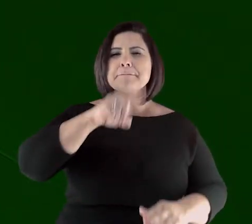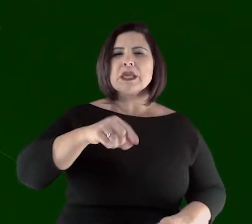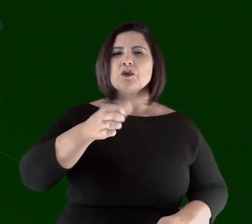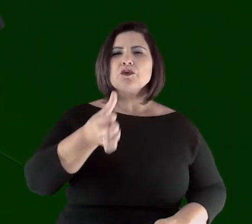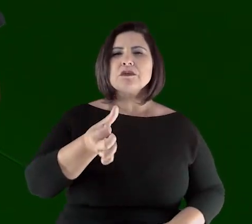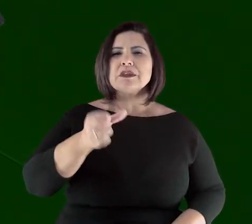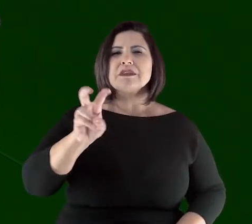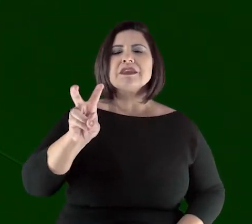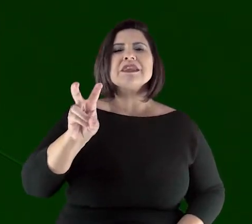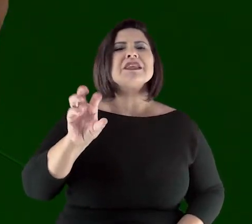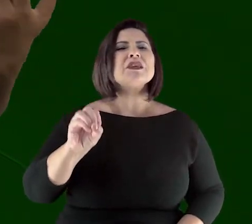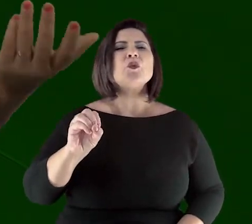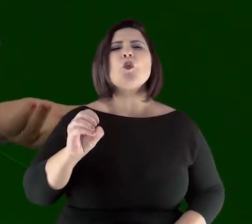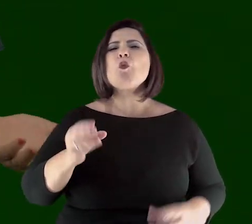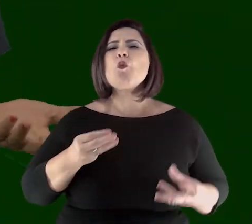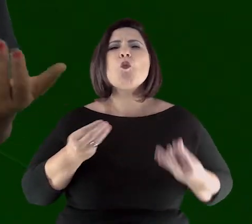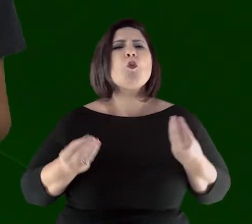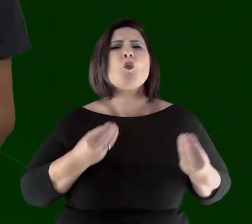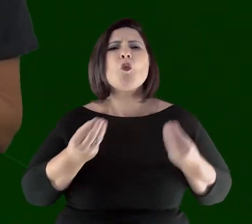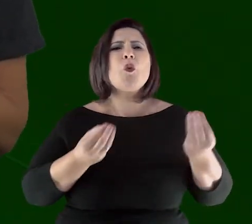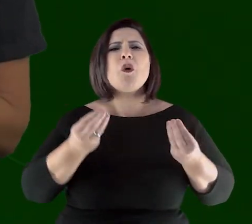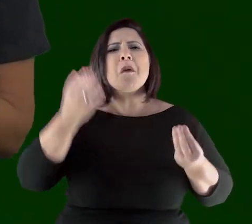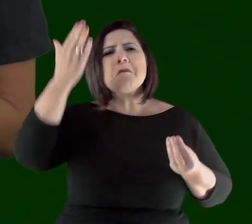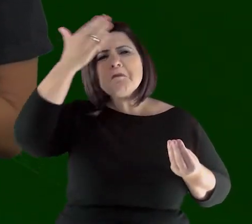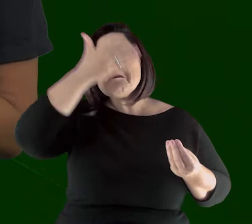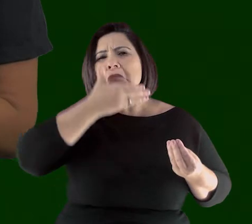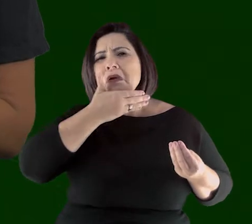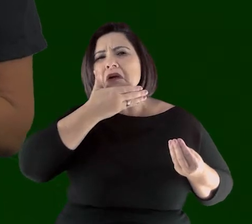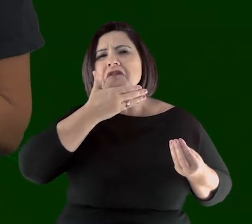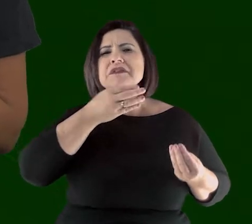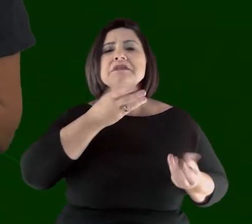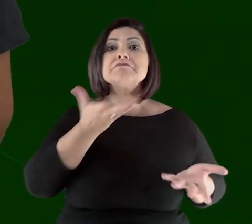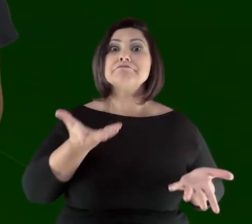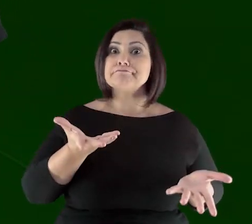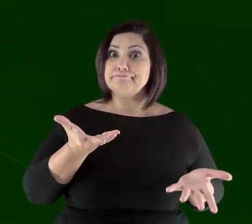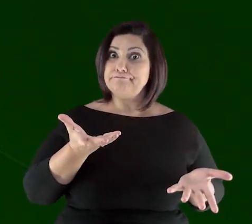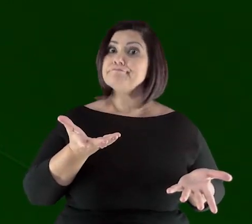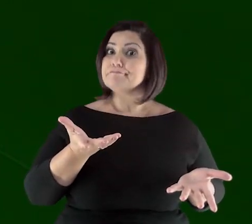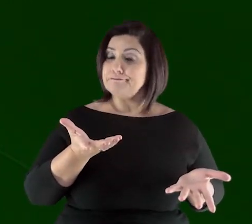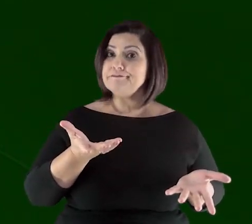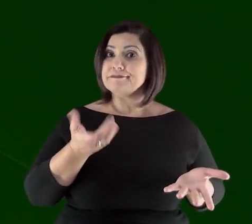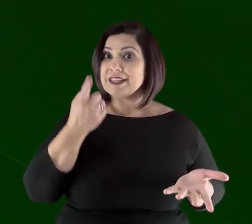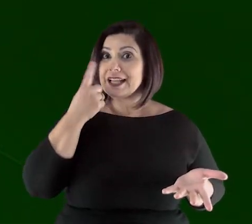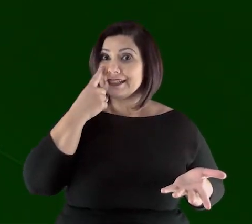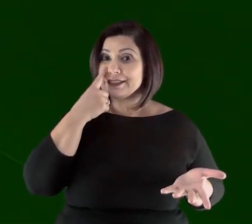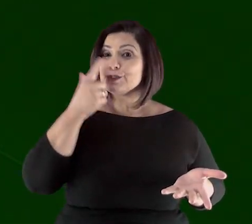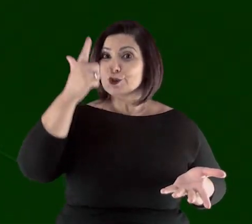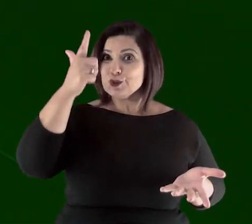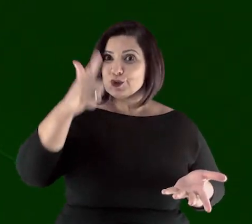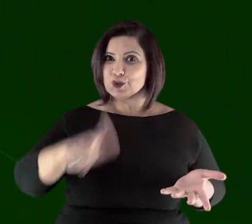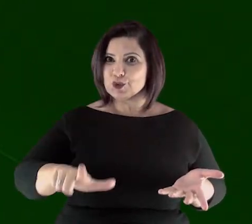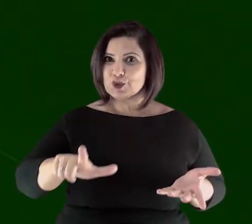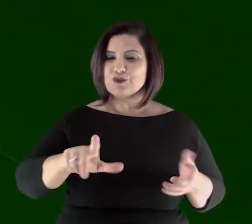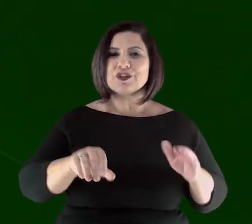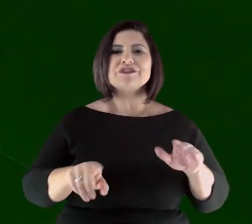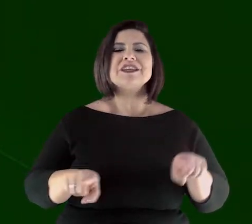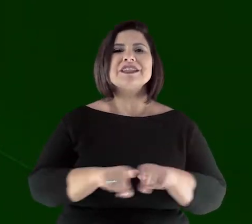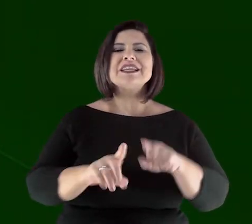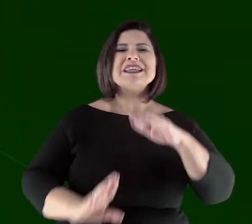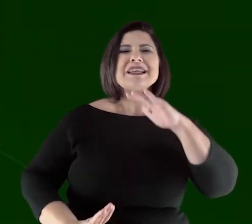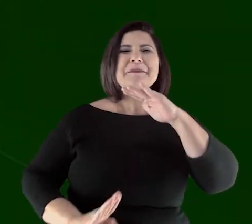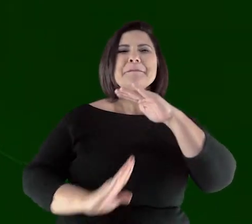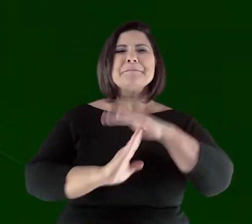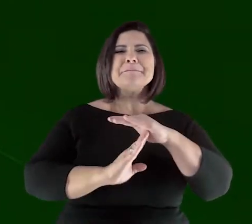família igual ou inferior a um salário mínimo e meio. Como é que faz para comprovar?